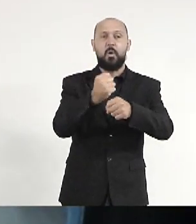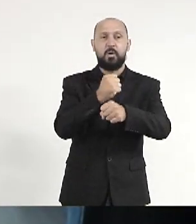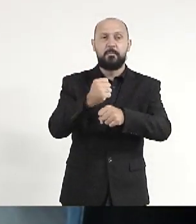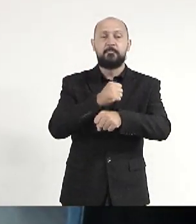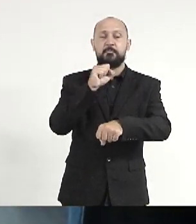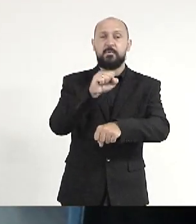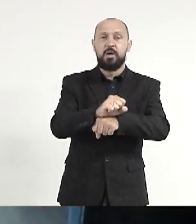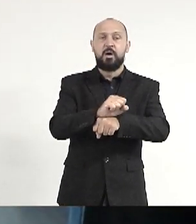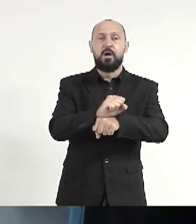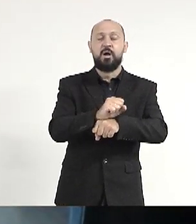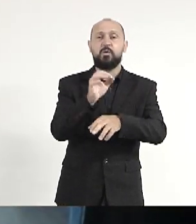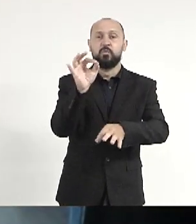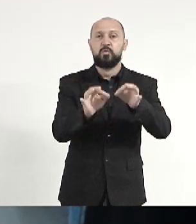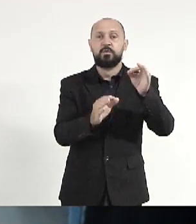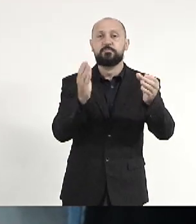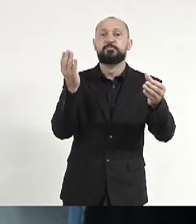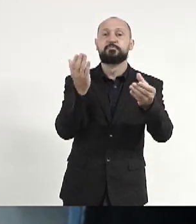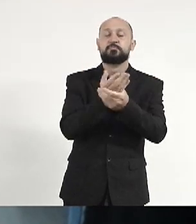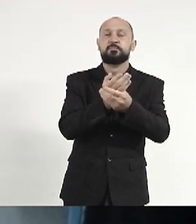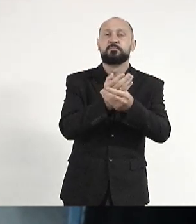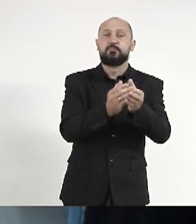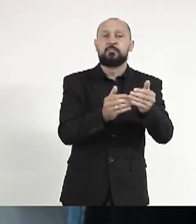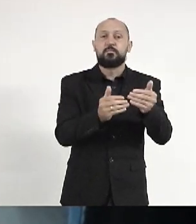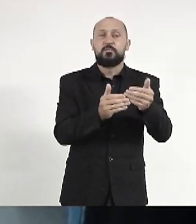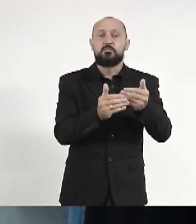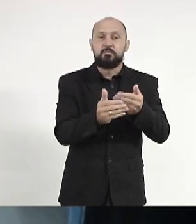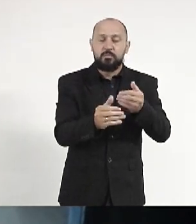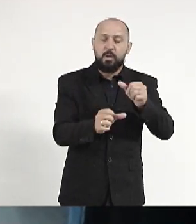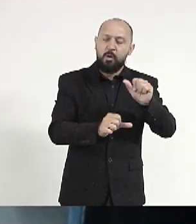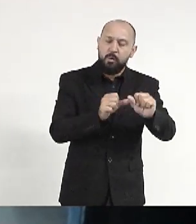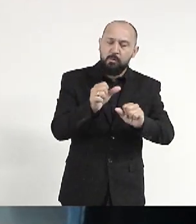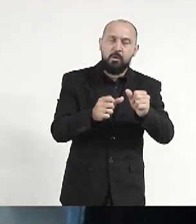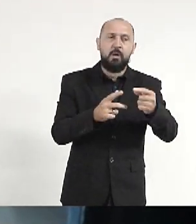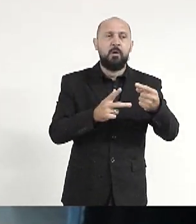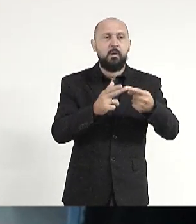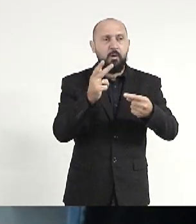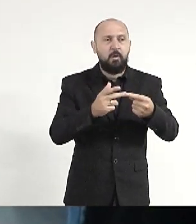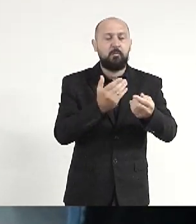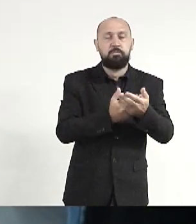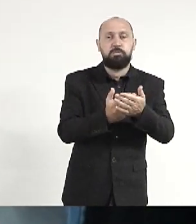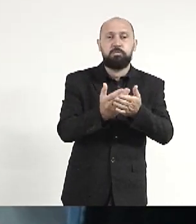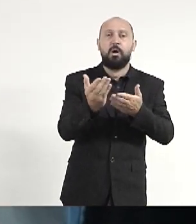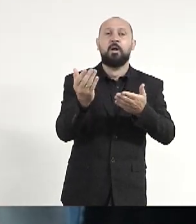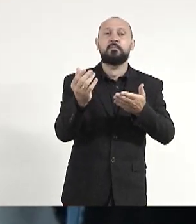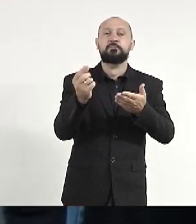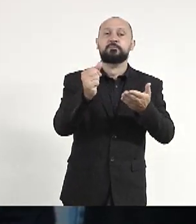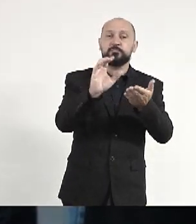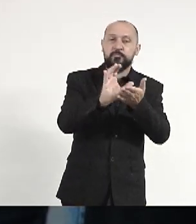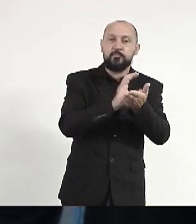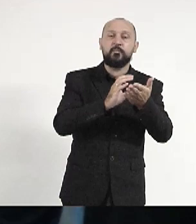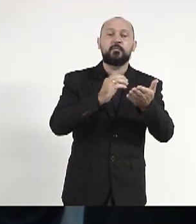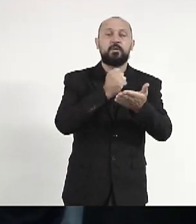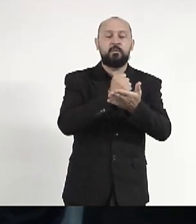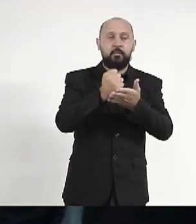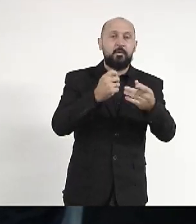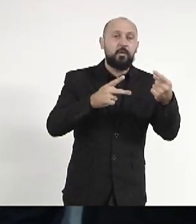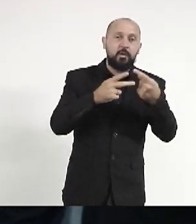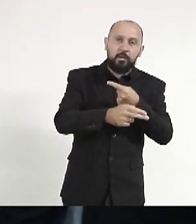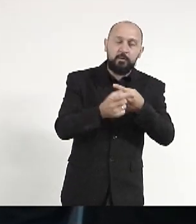paradas, judicializadas, e que foi destravando e conseguiu destravar, conseguiu rescindir